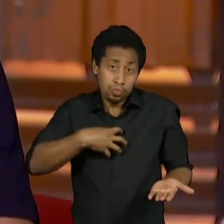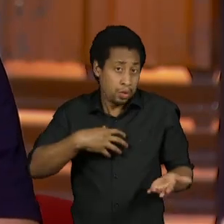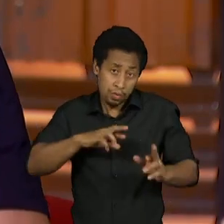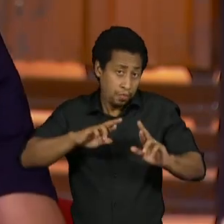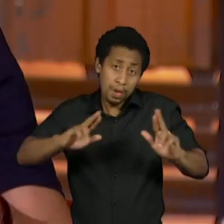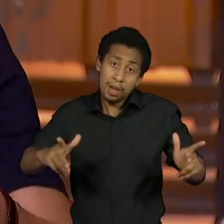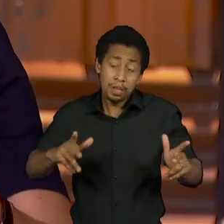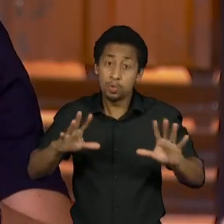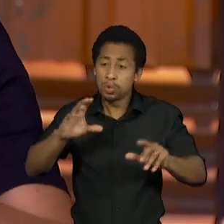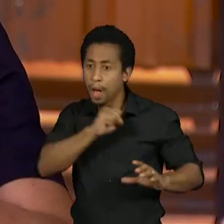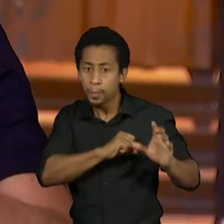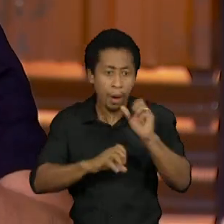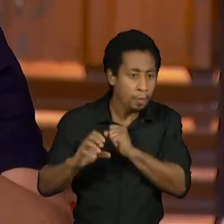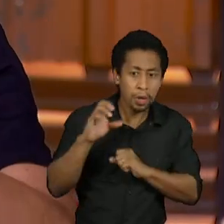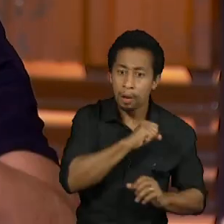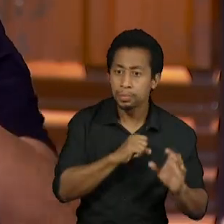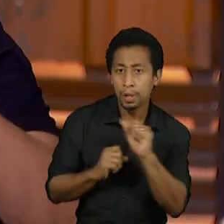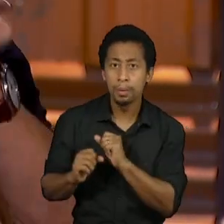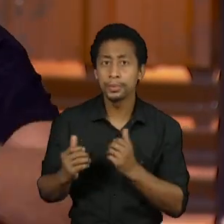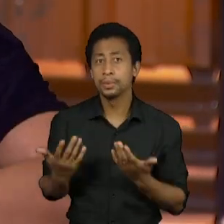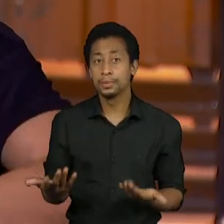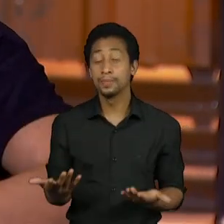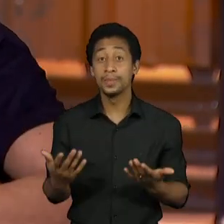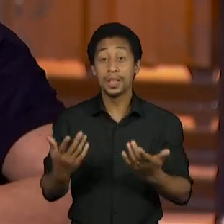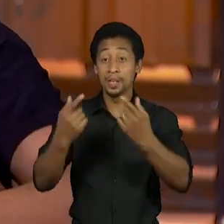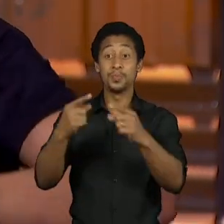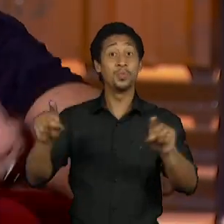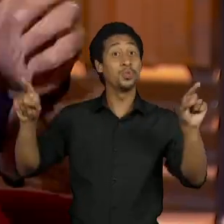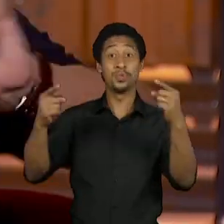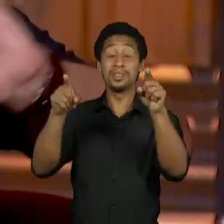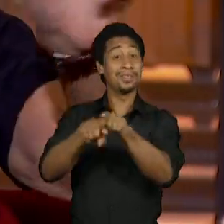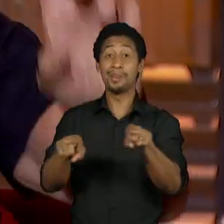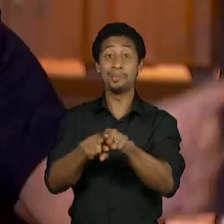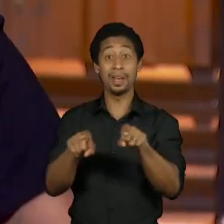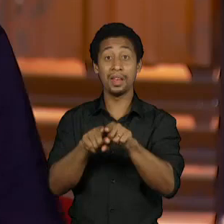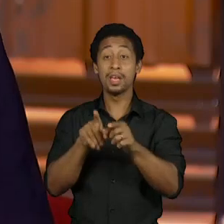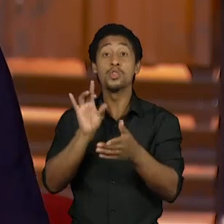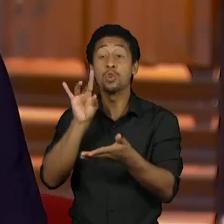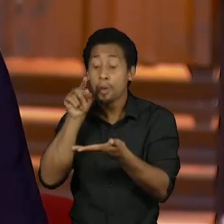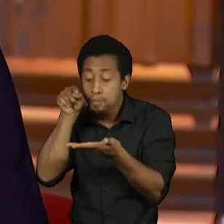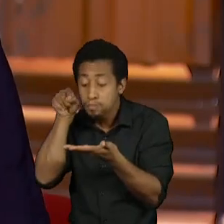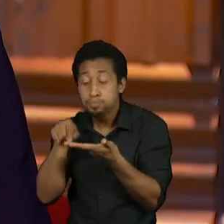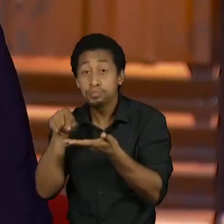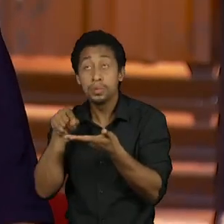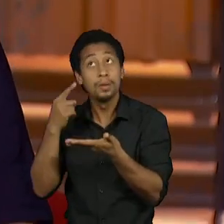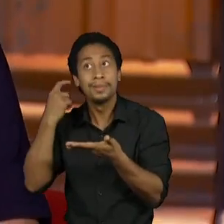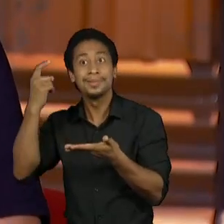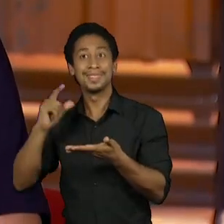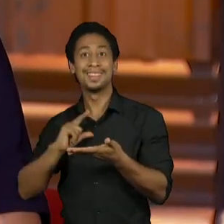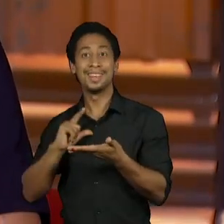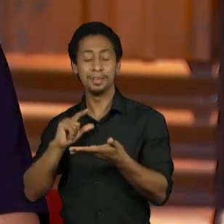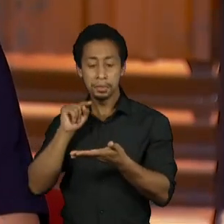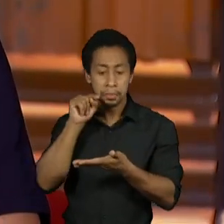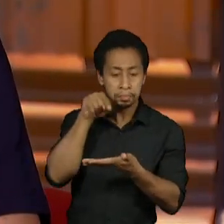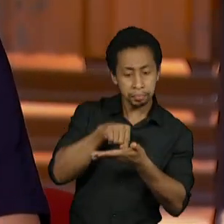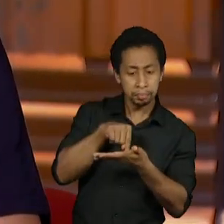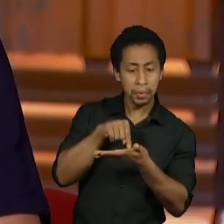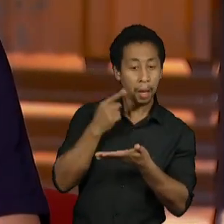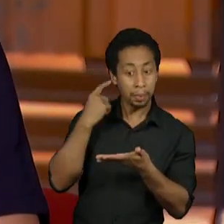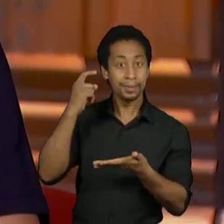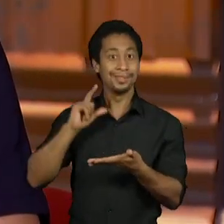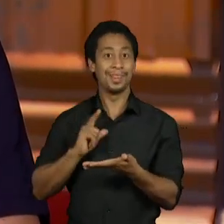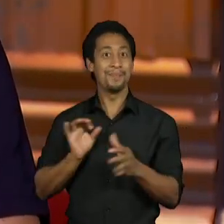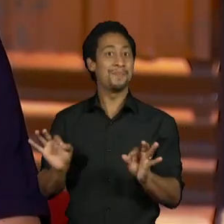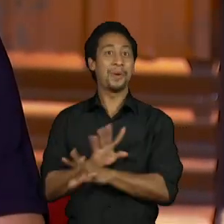sons, você salta, né? Você, de um para outro, é uma coisa